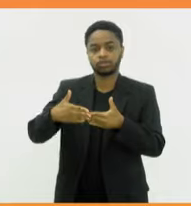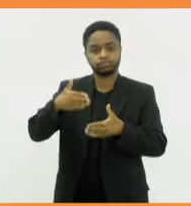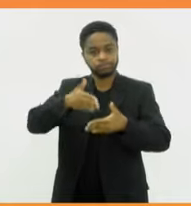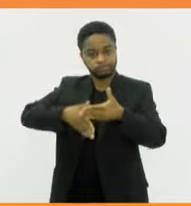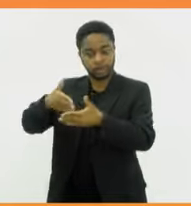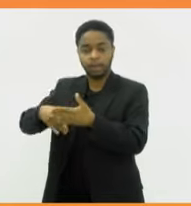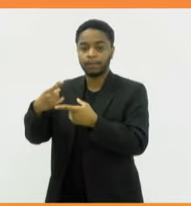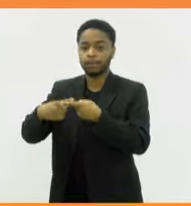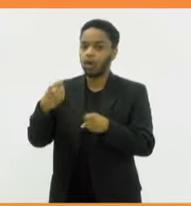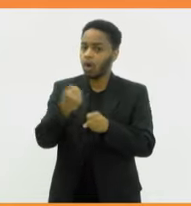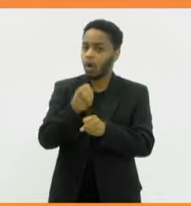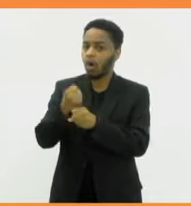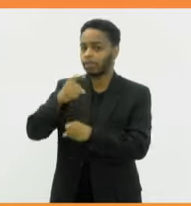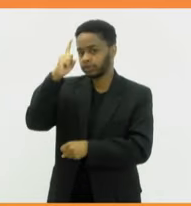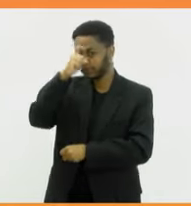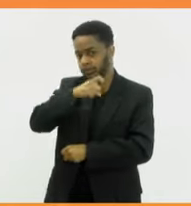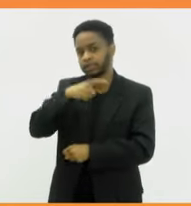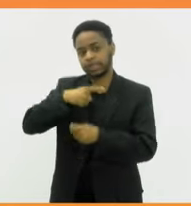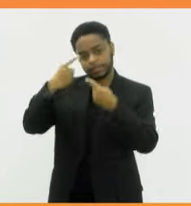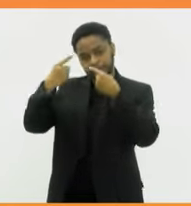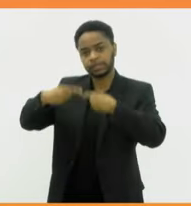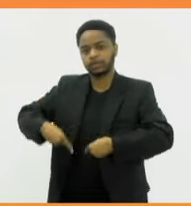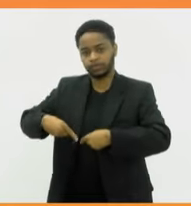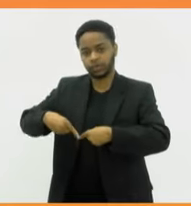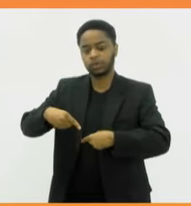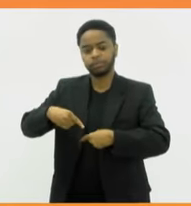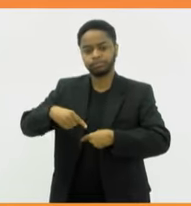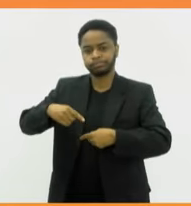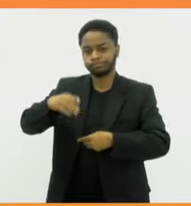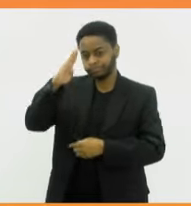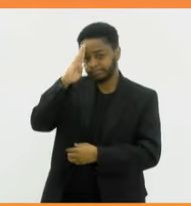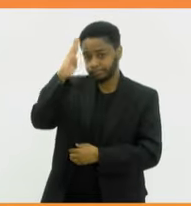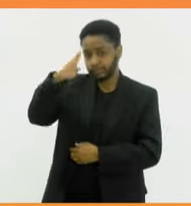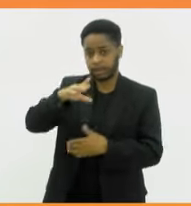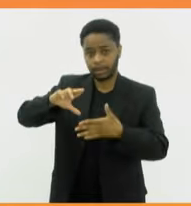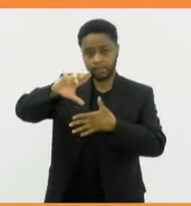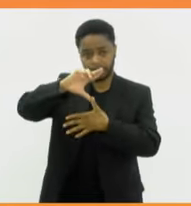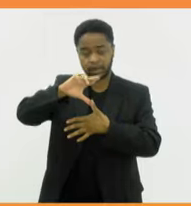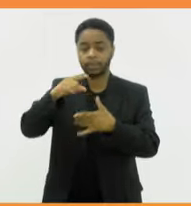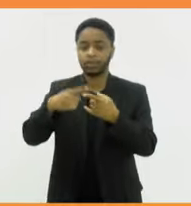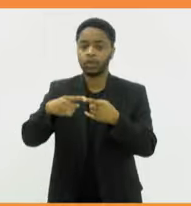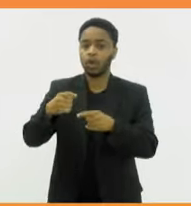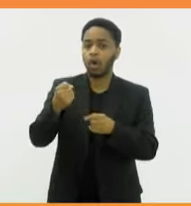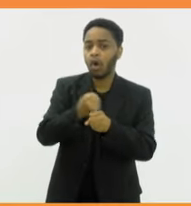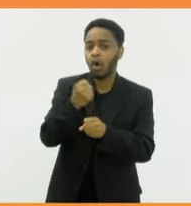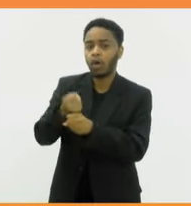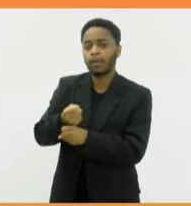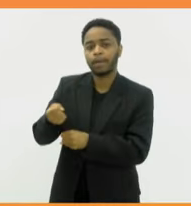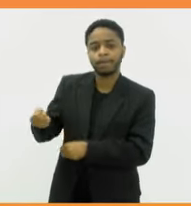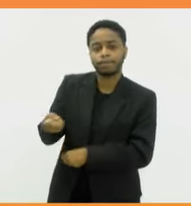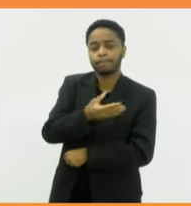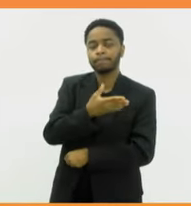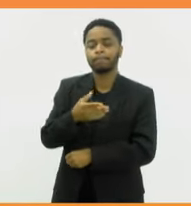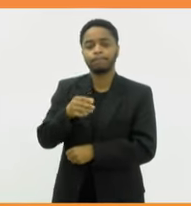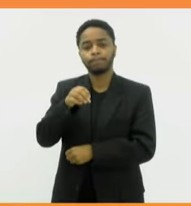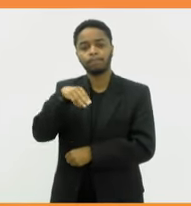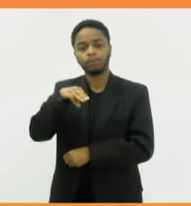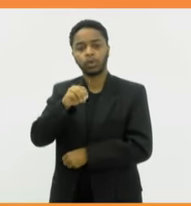complexa, um dos maiores desafios de engenharia da América Latina, uma obra moderna, uma obra bem